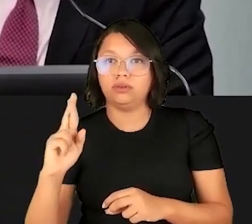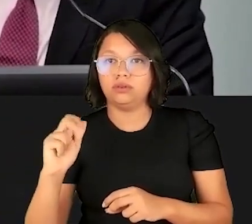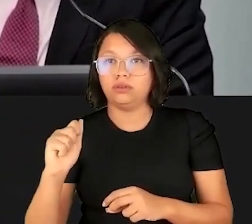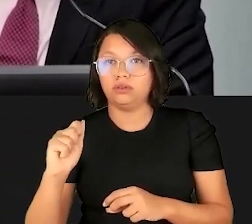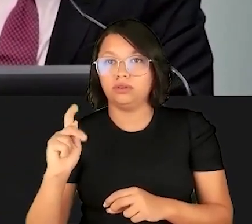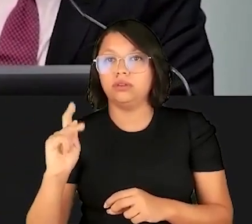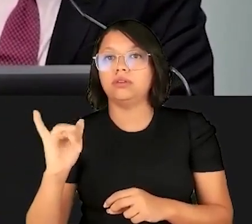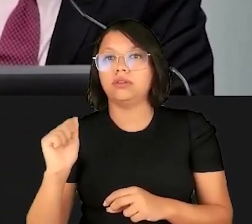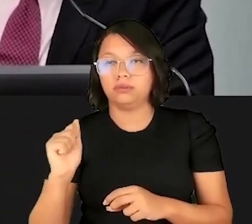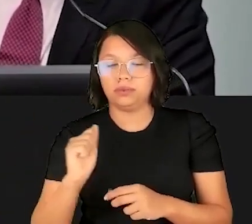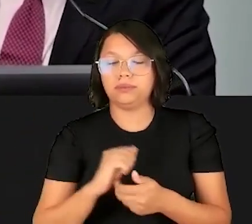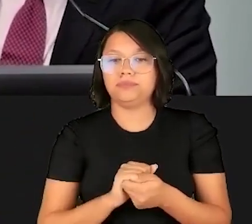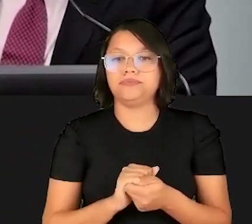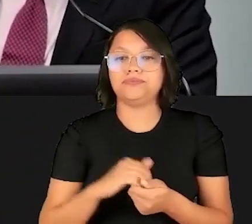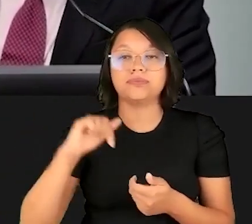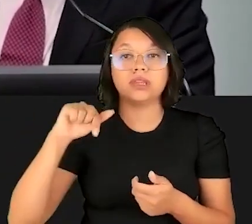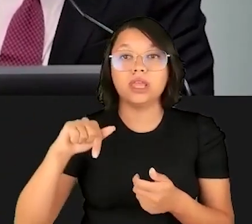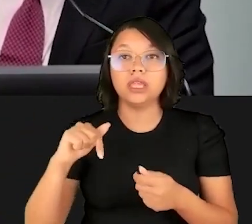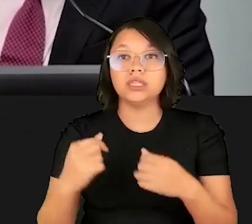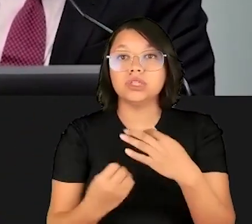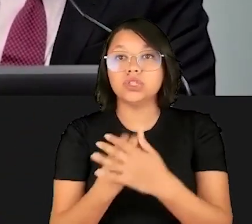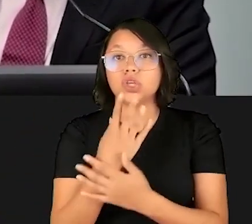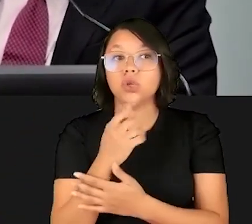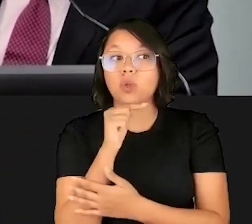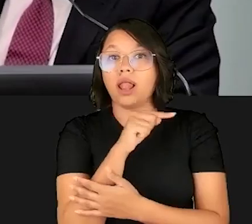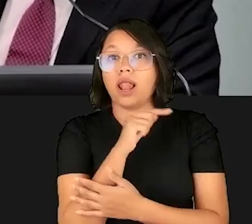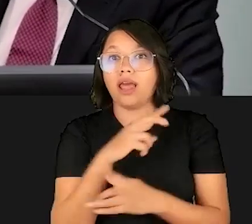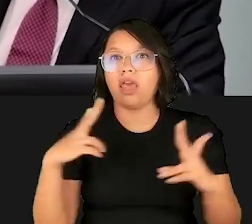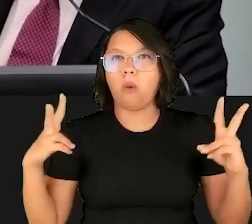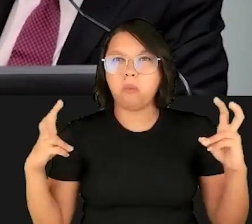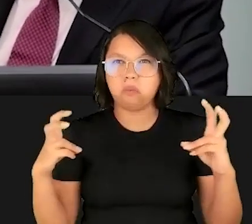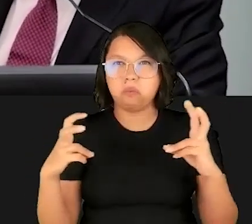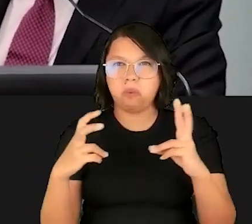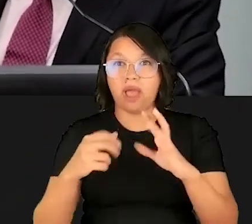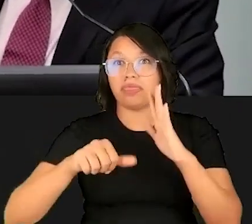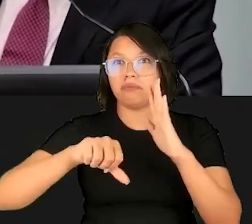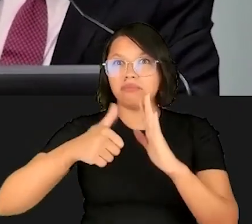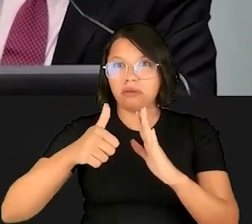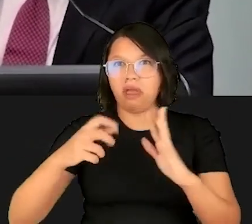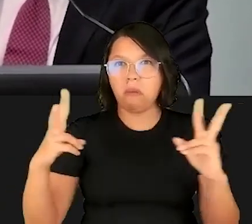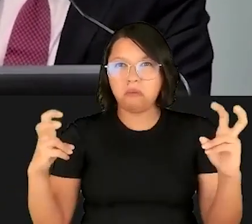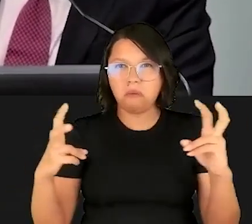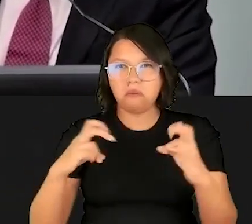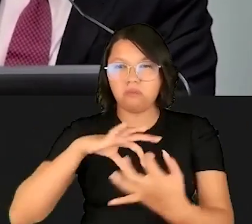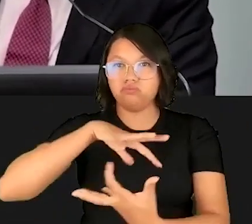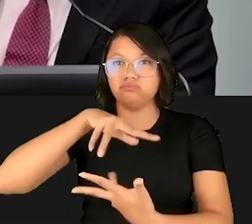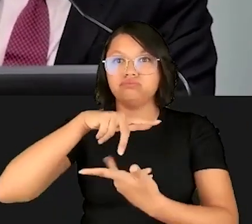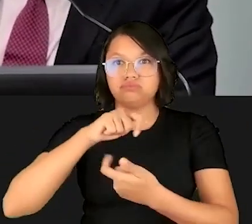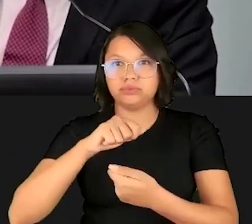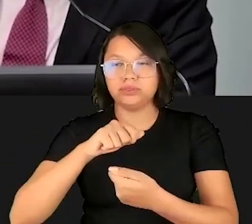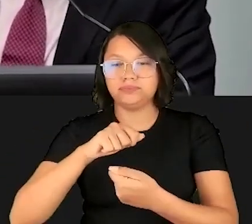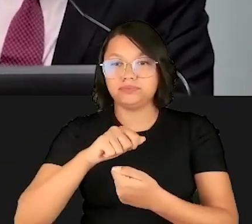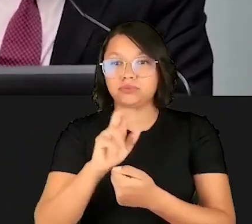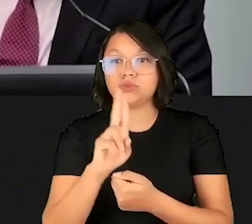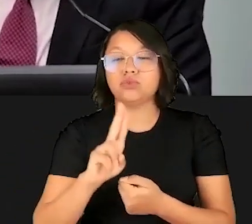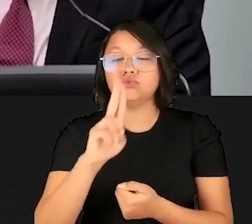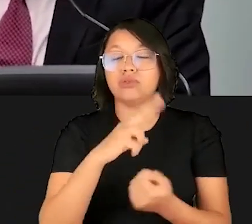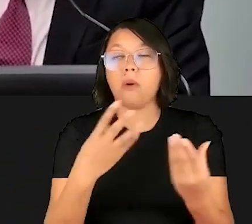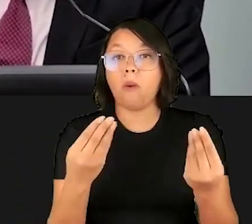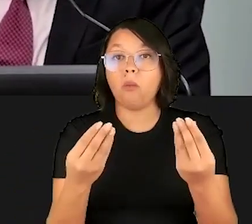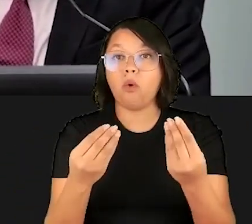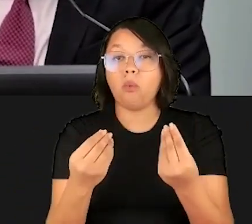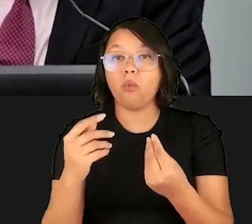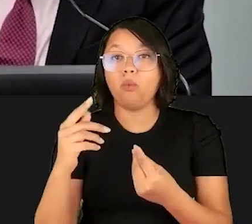breve, mas a quimioterapia surgiu da guerra. Na Primeira Guerra Mundial, as potências beligerantes usaram fartamente